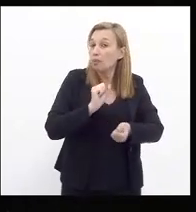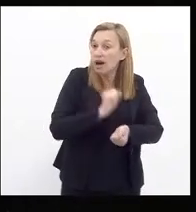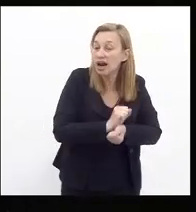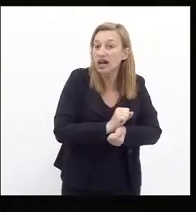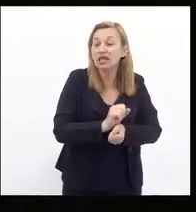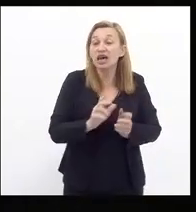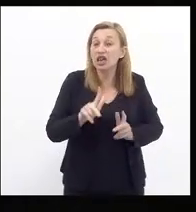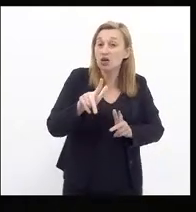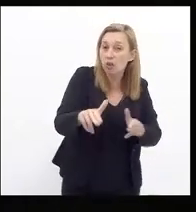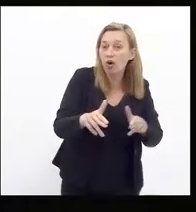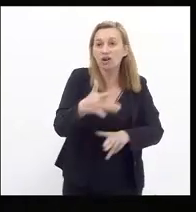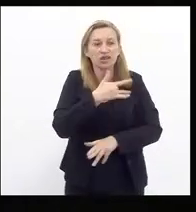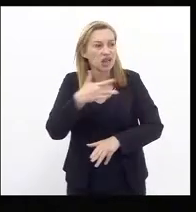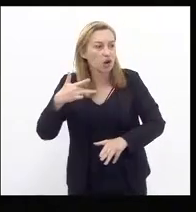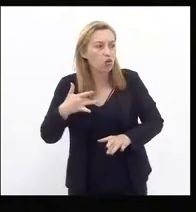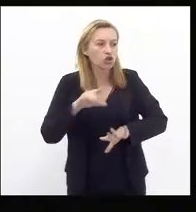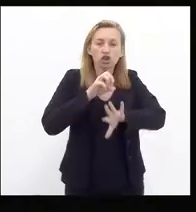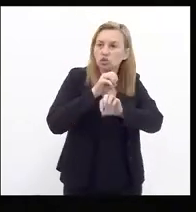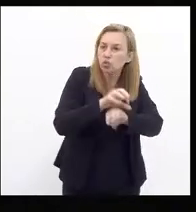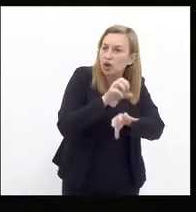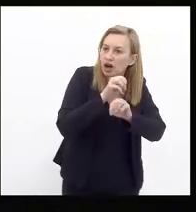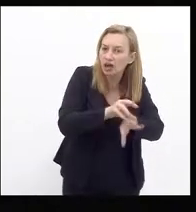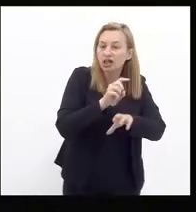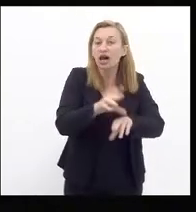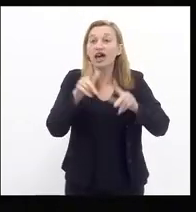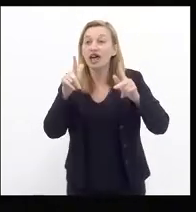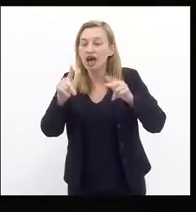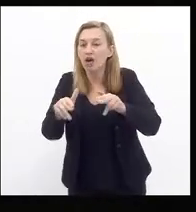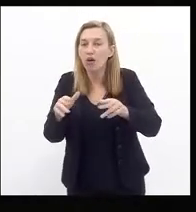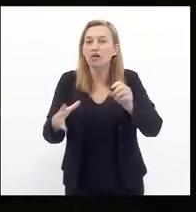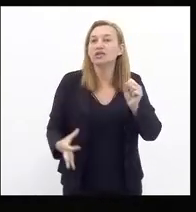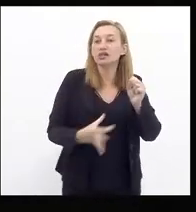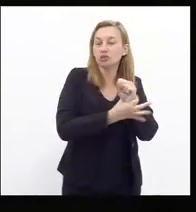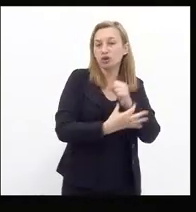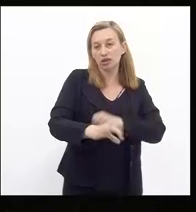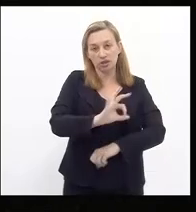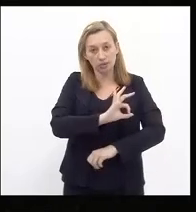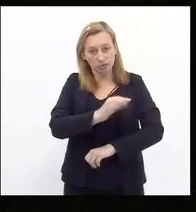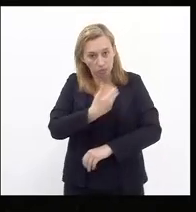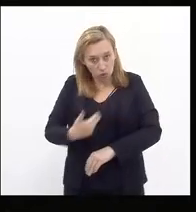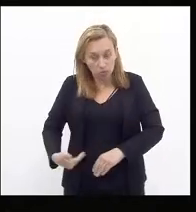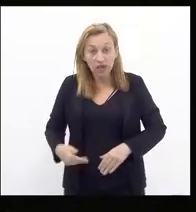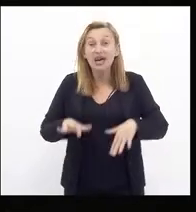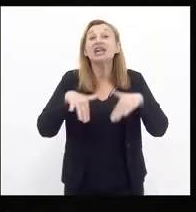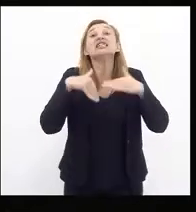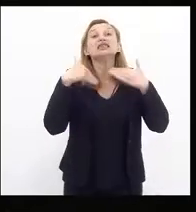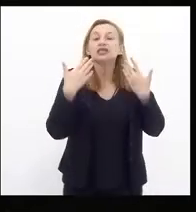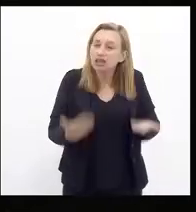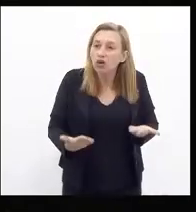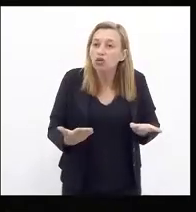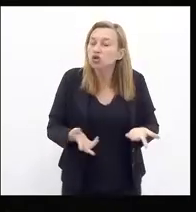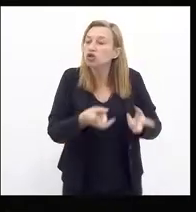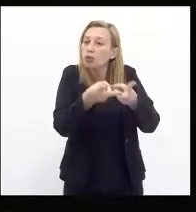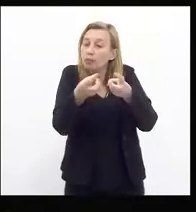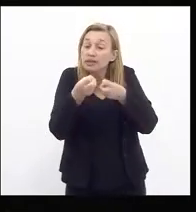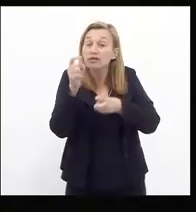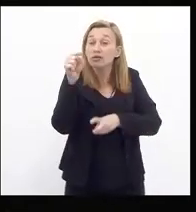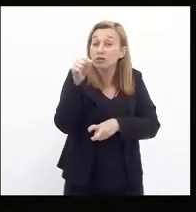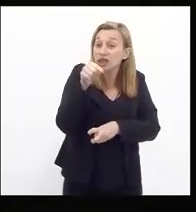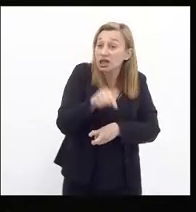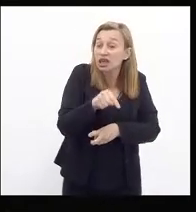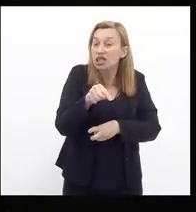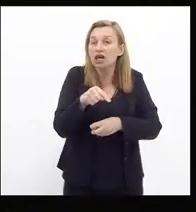foi a saúde assim foi a educação assim foi a segurança pública Então o que nós verificamos aqui